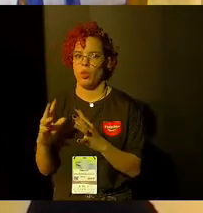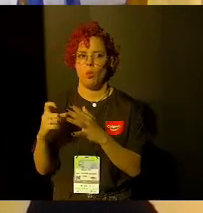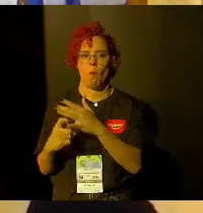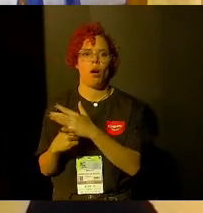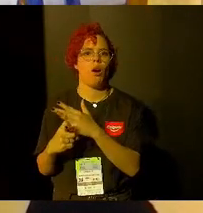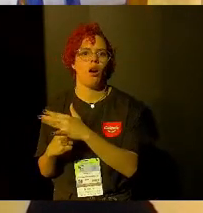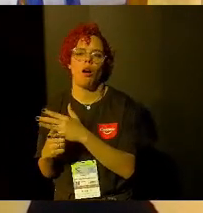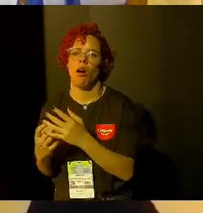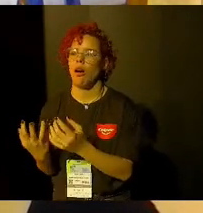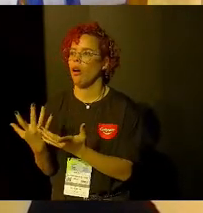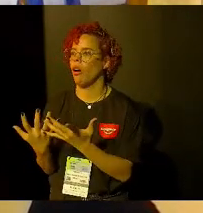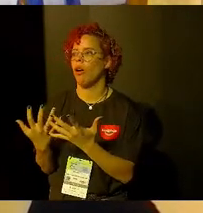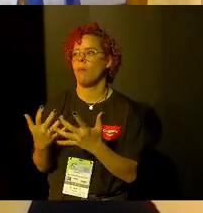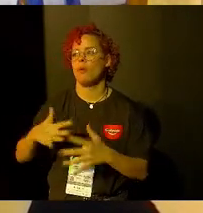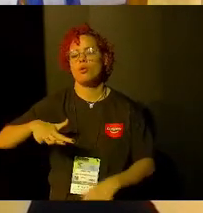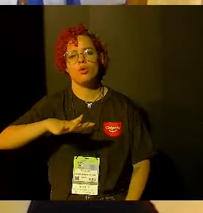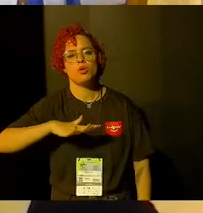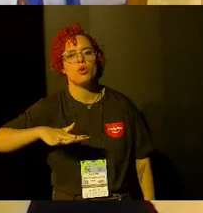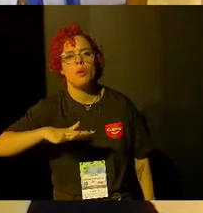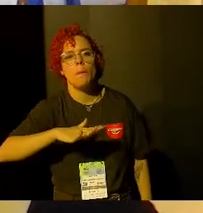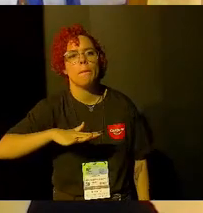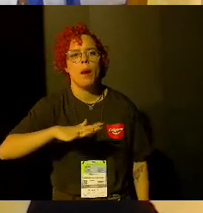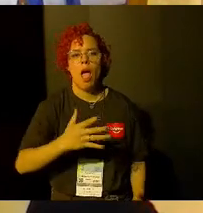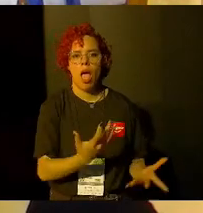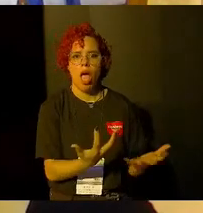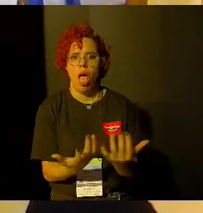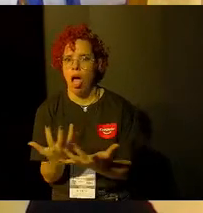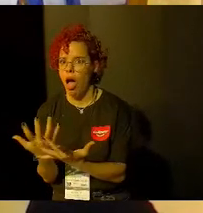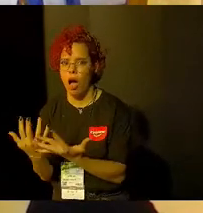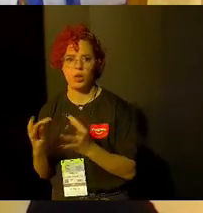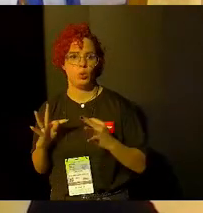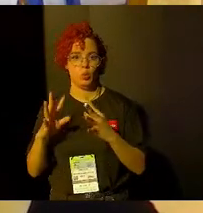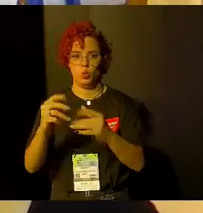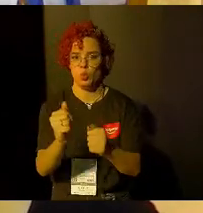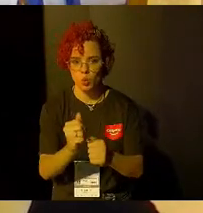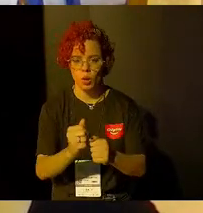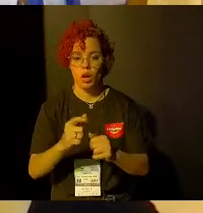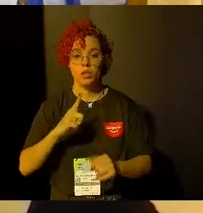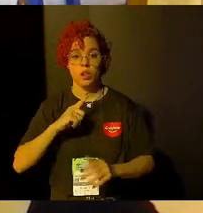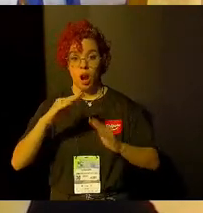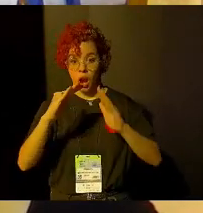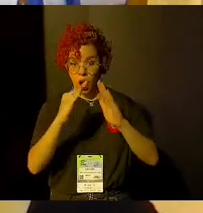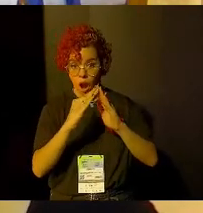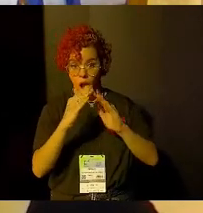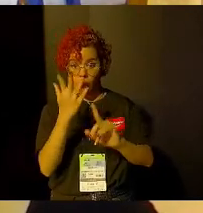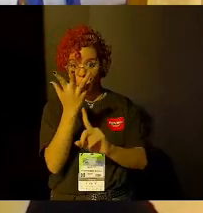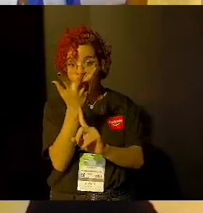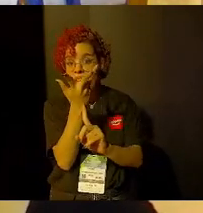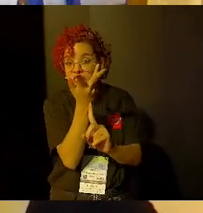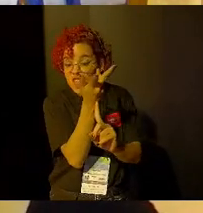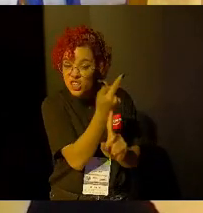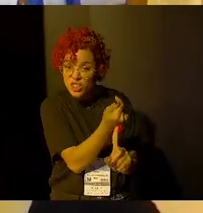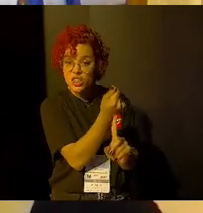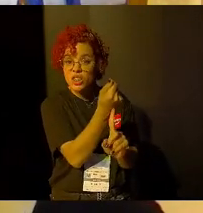que ele se encontram queima os espaços que eles cantam queima queima queima queima tinha casa artística